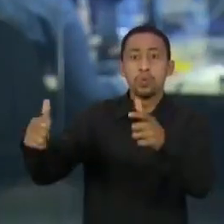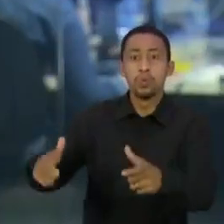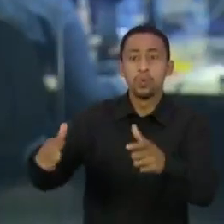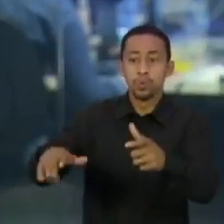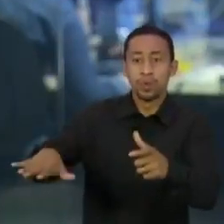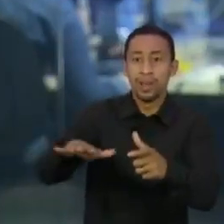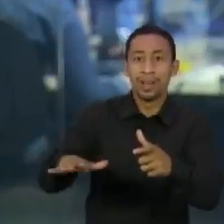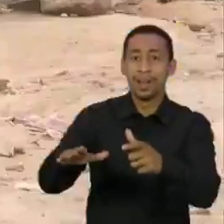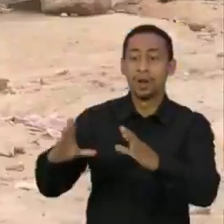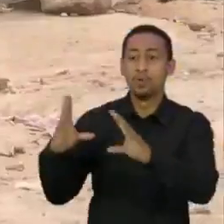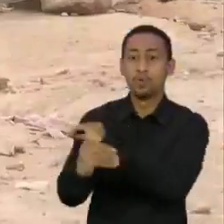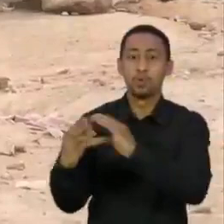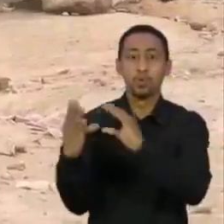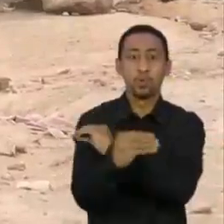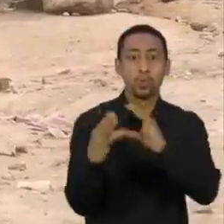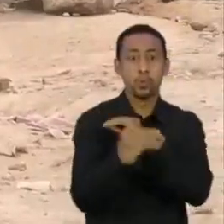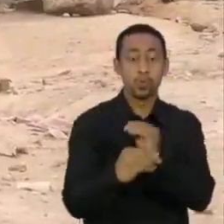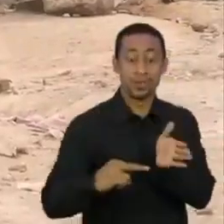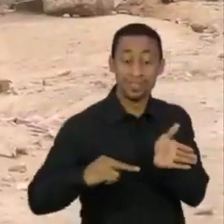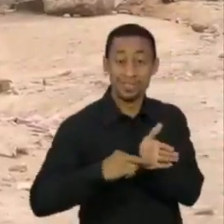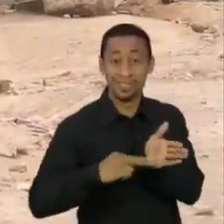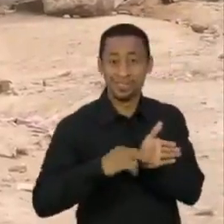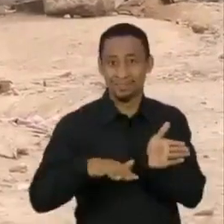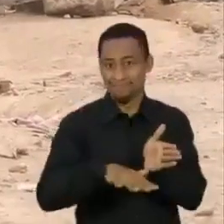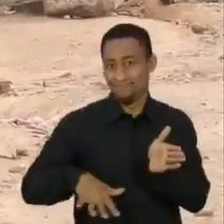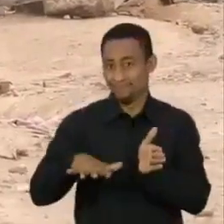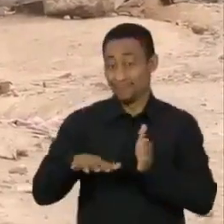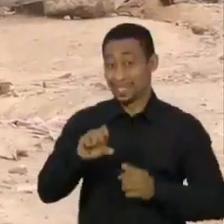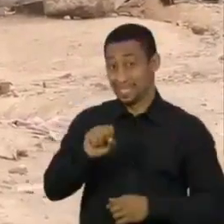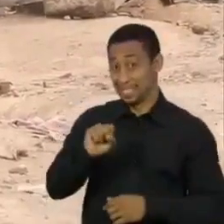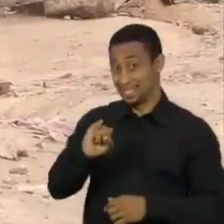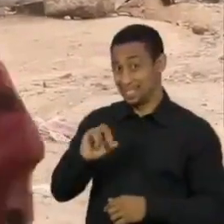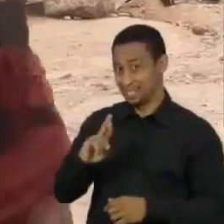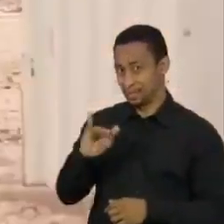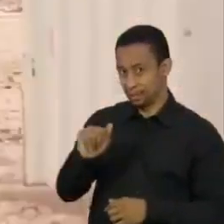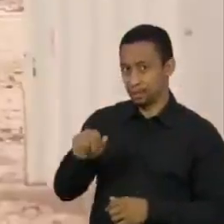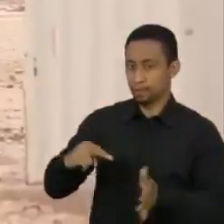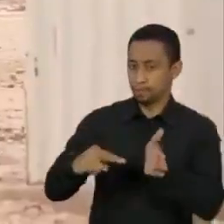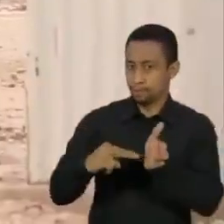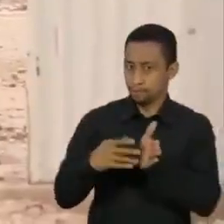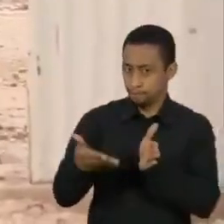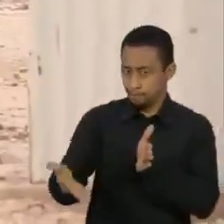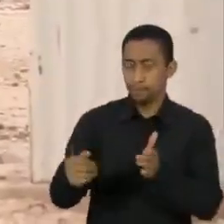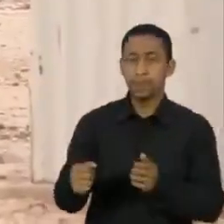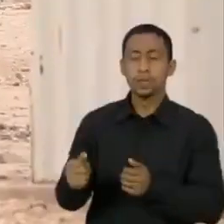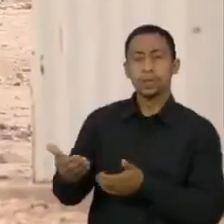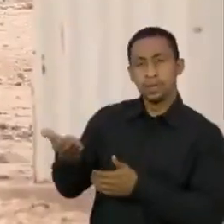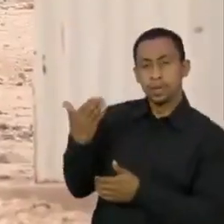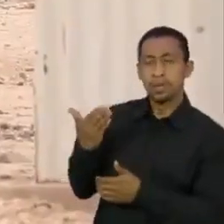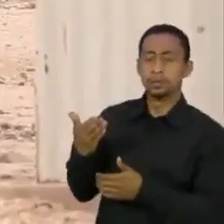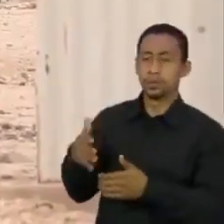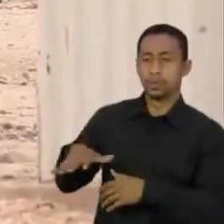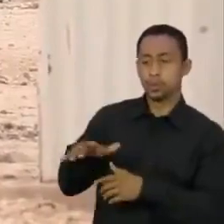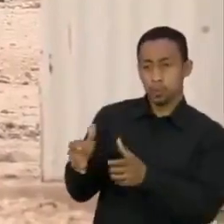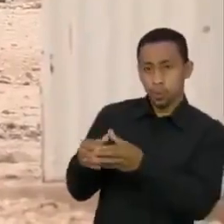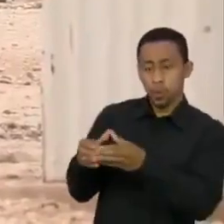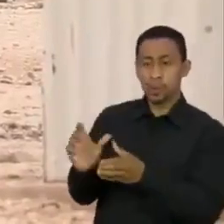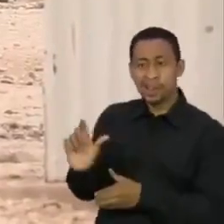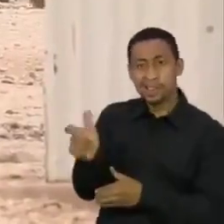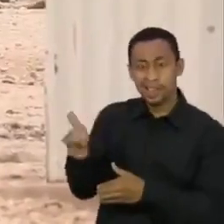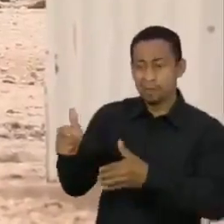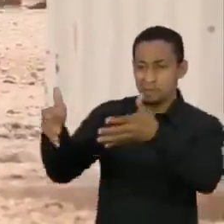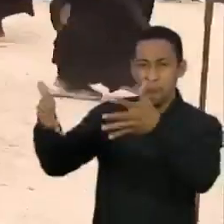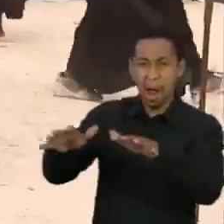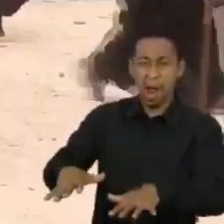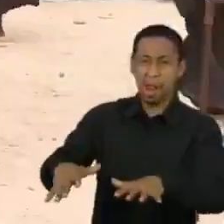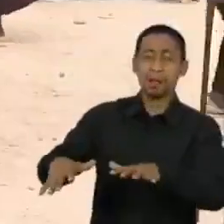refugiados na Síria. Já faz mais de 2 anos que o Estado Islâmico foi derrubado, mas cerca de 27